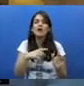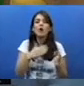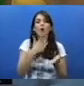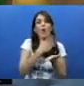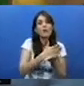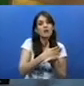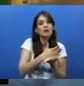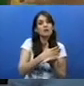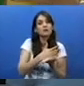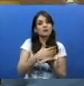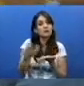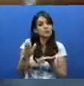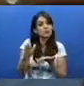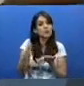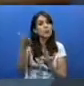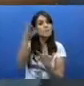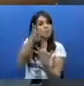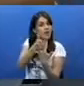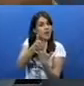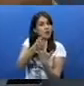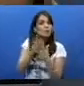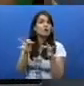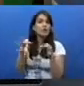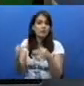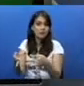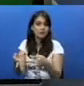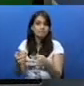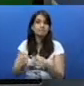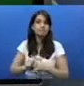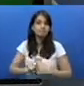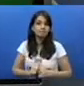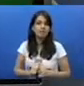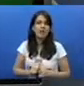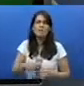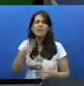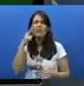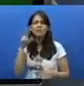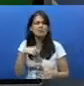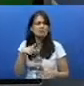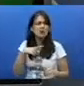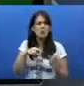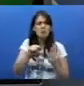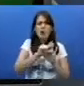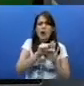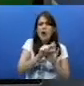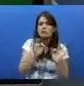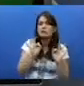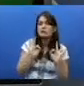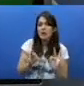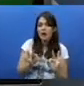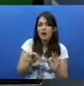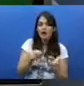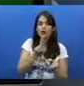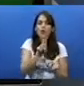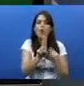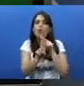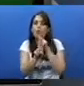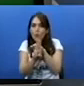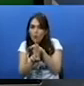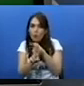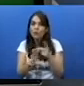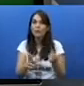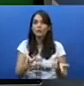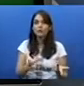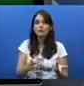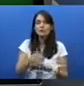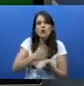e fim, verificar se você colocou o parágrafo no lugar certo, verificar se você começou com letra maiúscula,